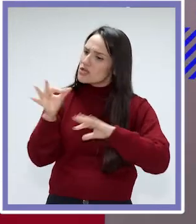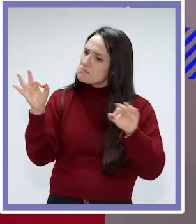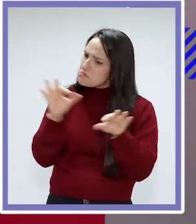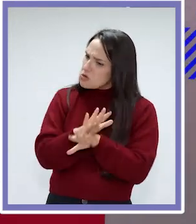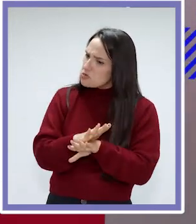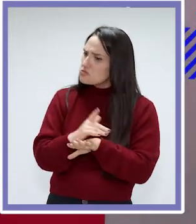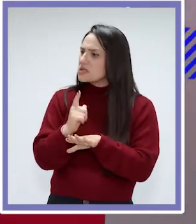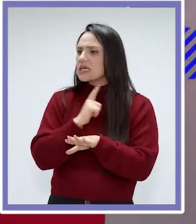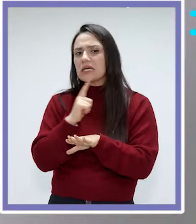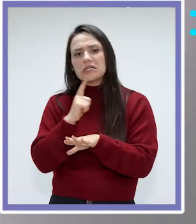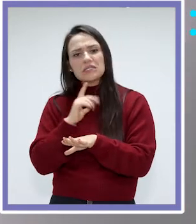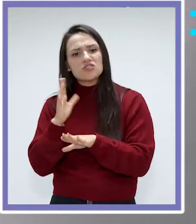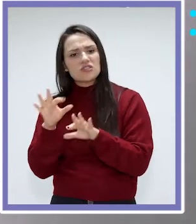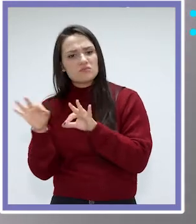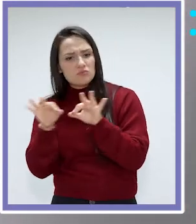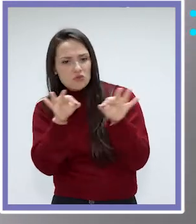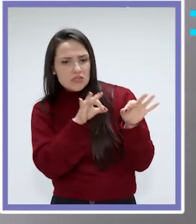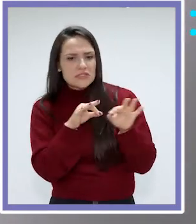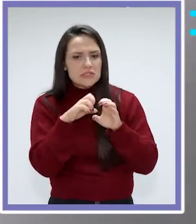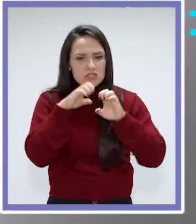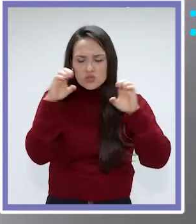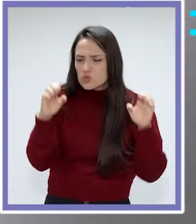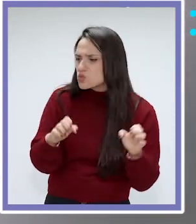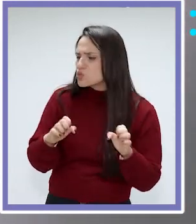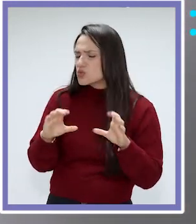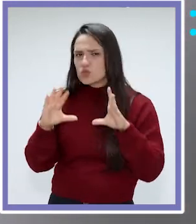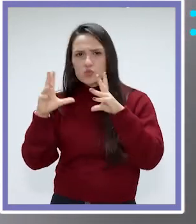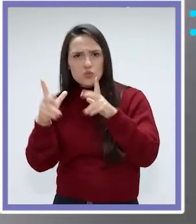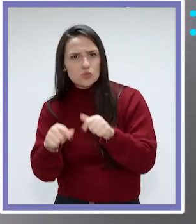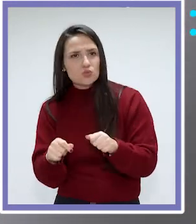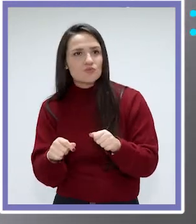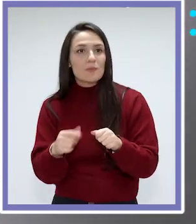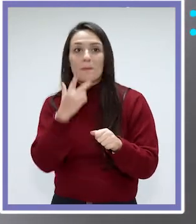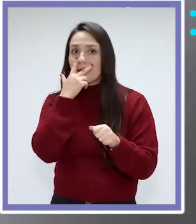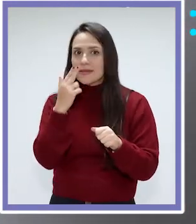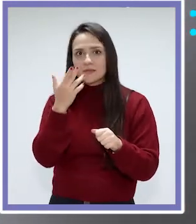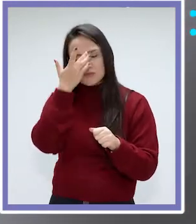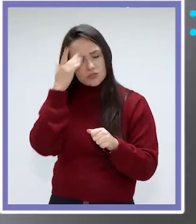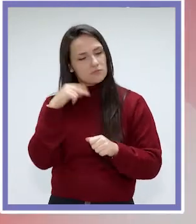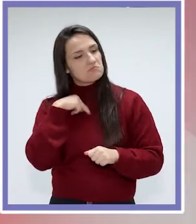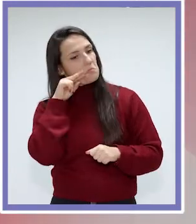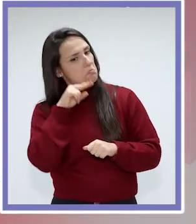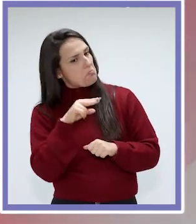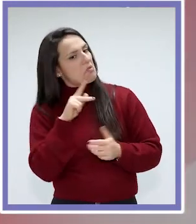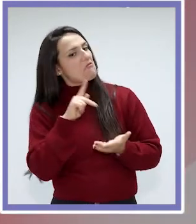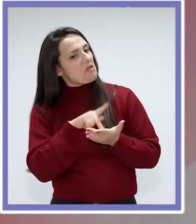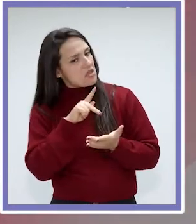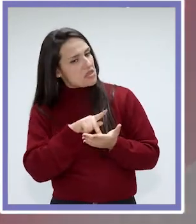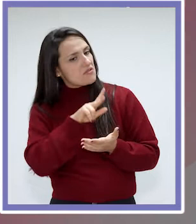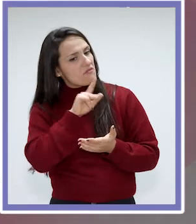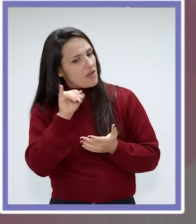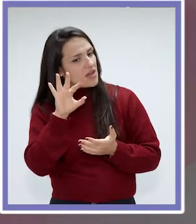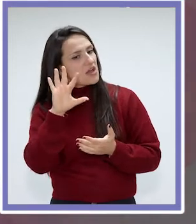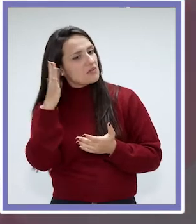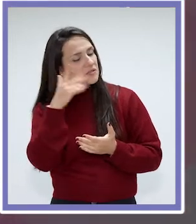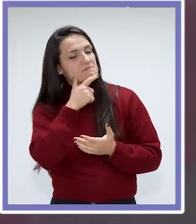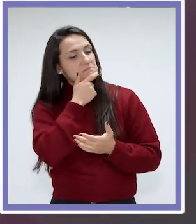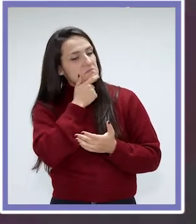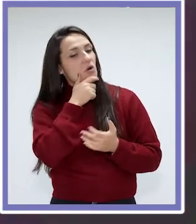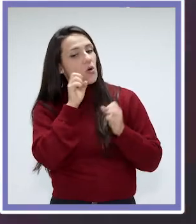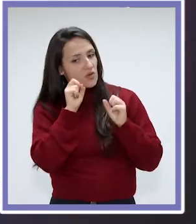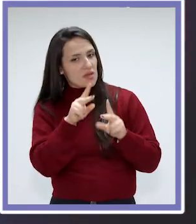então, assim, isso cada vez mais a gente vai vendo mais atração de empresas vindo para cá, acredito,